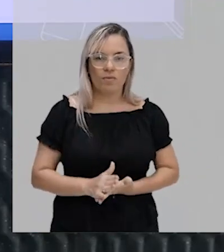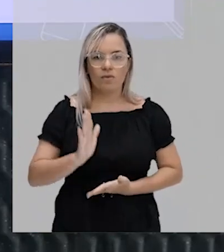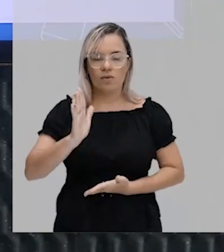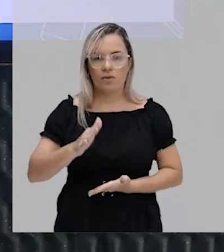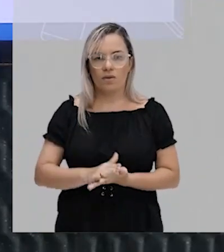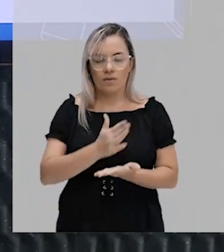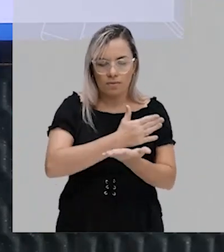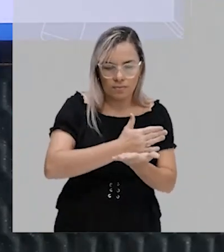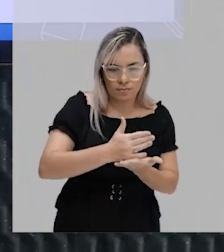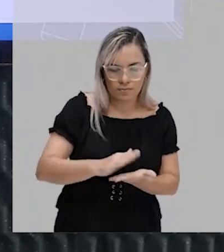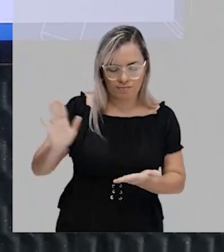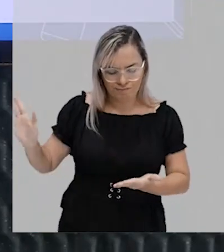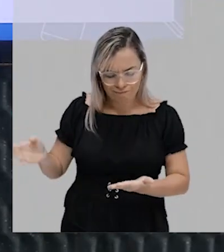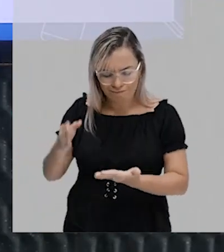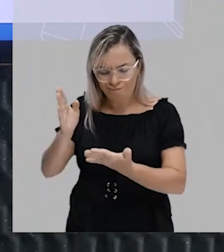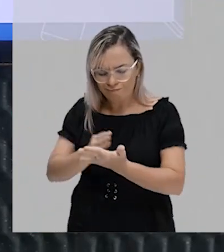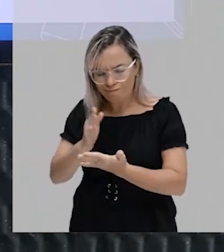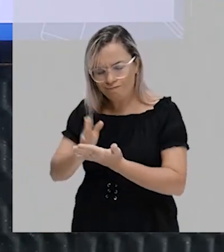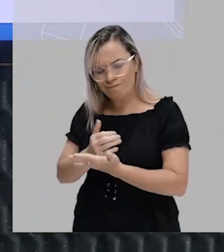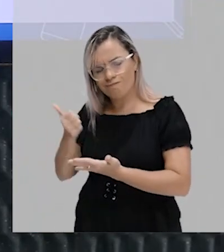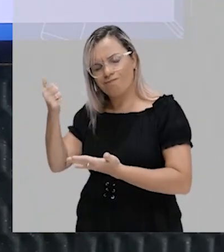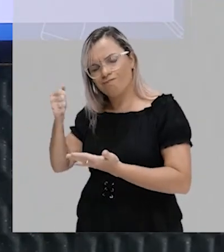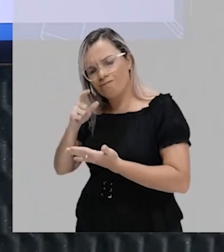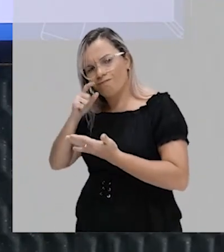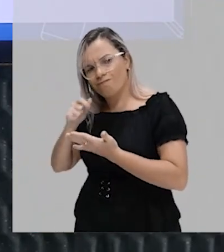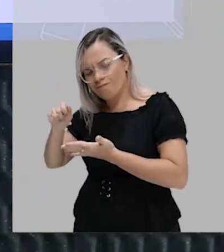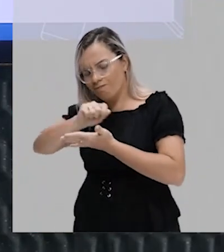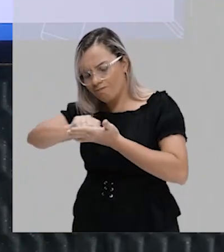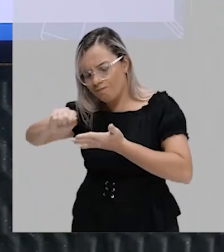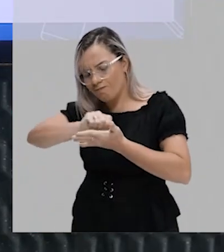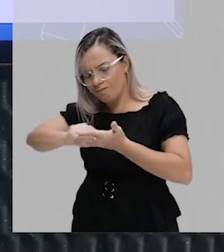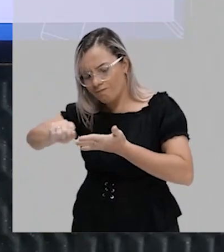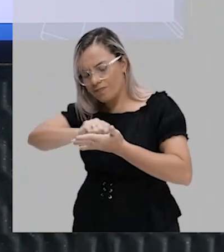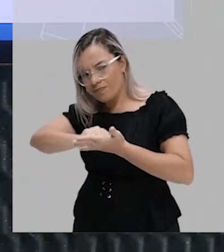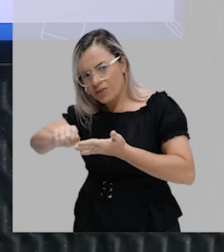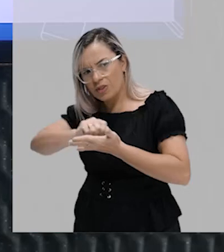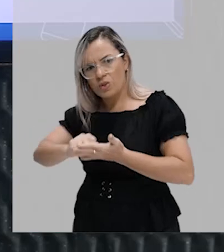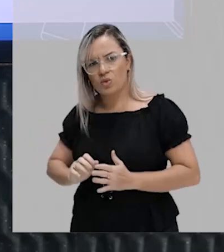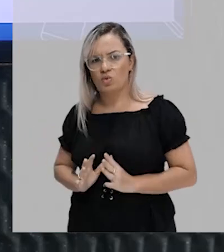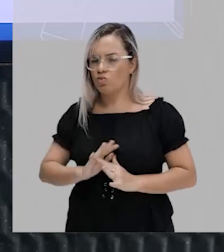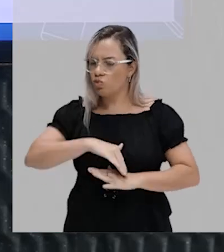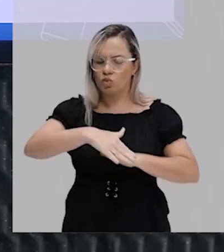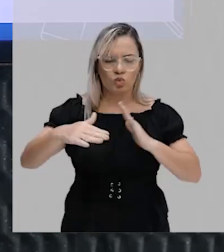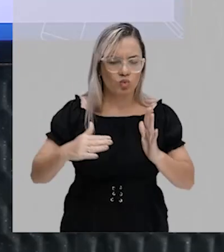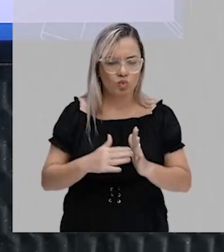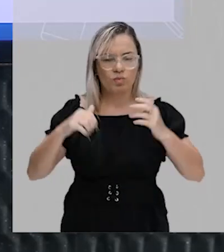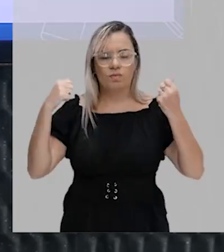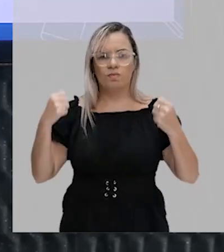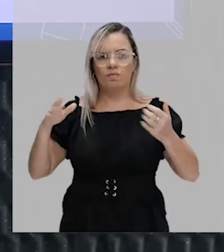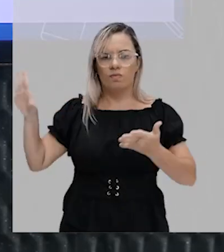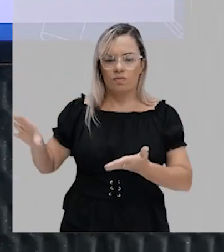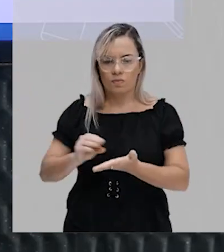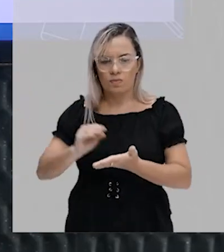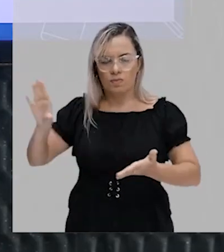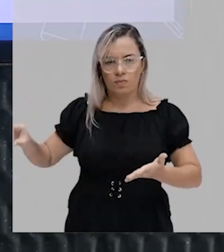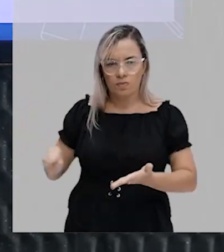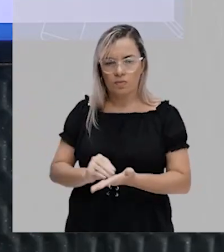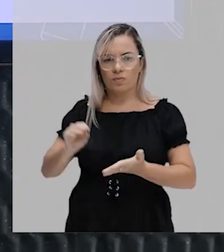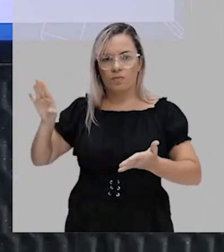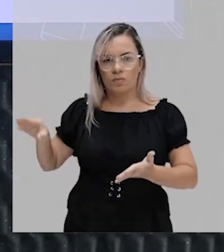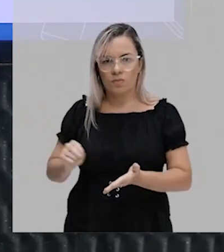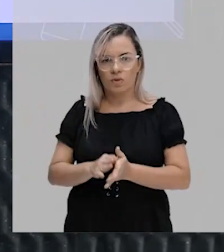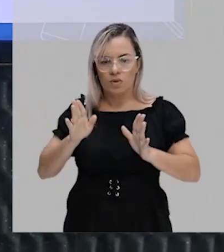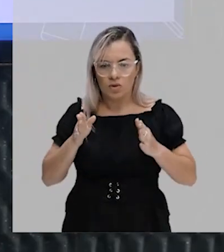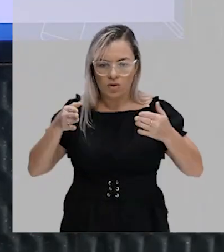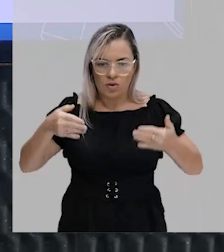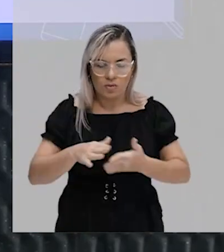aula, pega lá teu caderno, caneta, lápis, marca-texto, tudo que você precisar para anotar e deixar em destaque as dicas